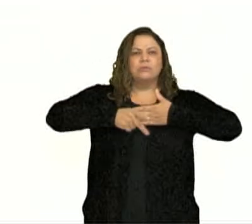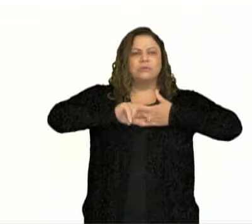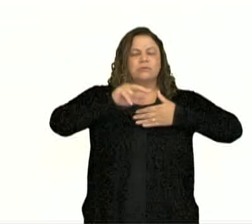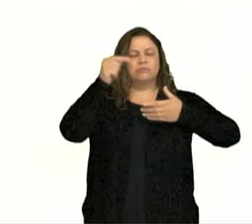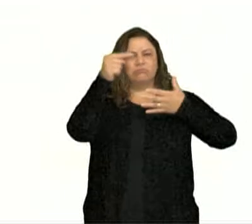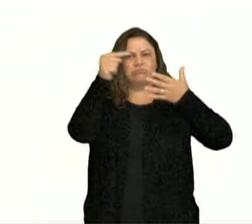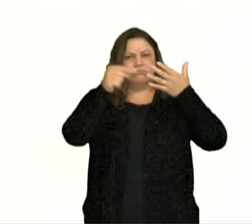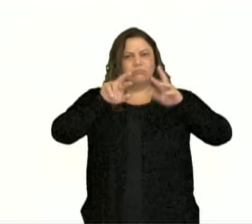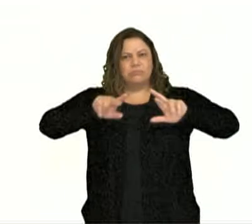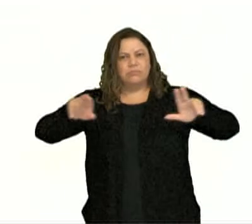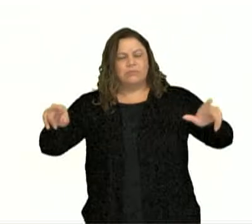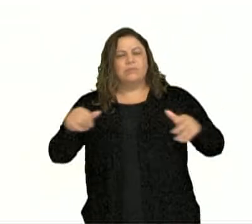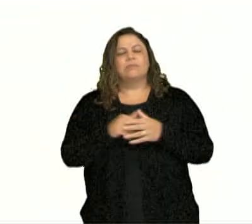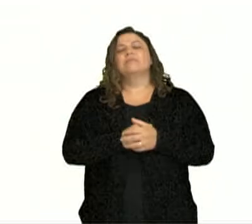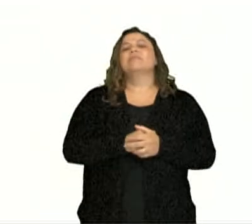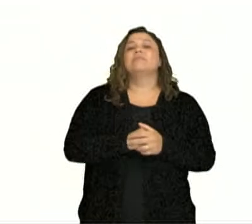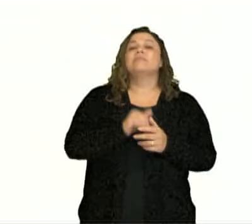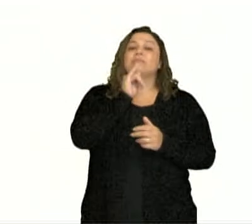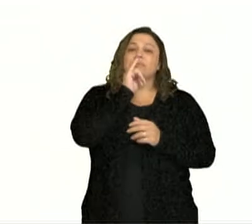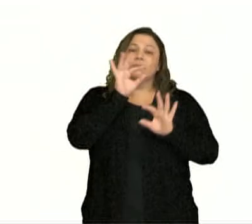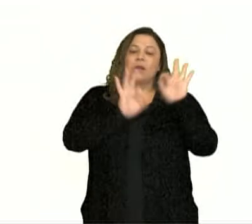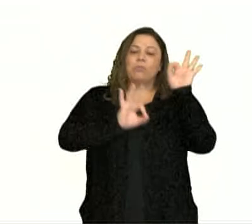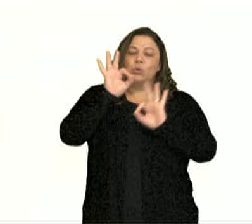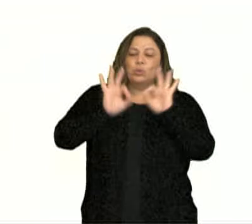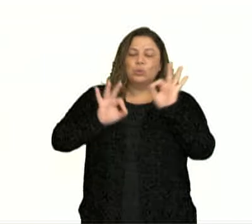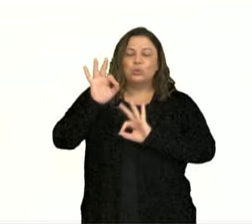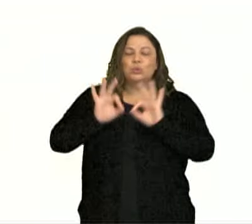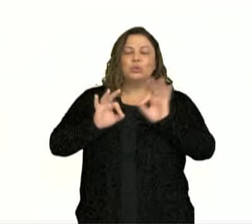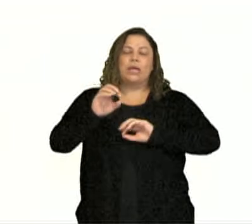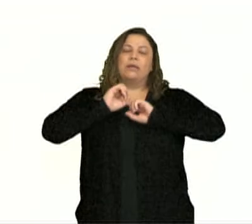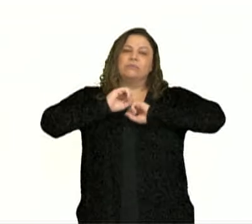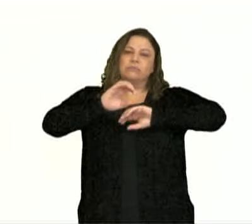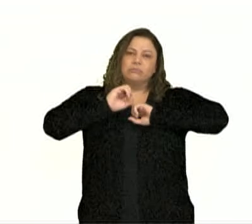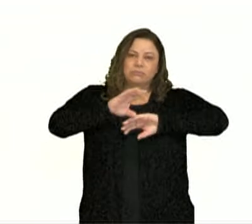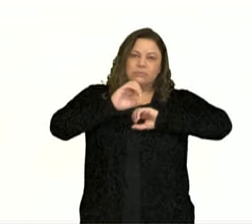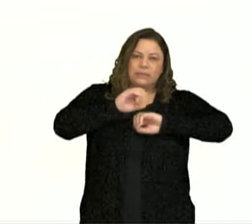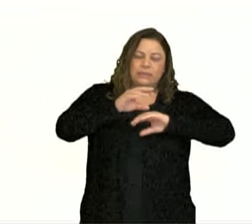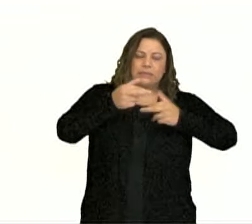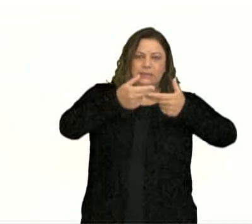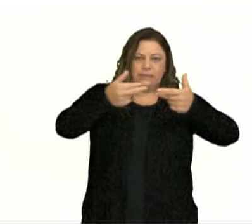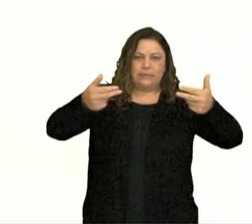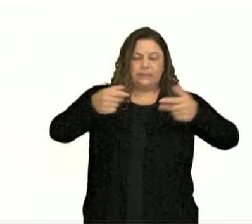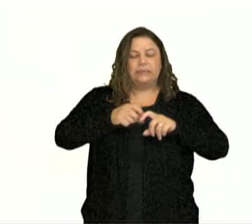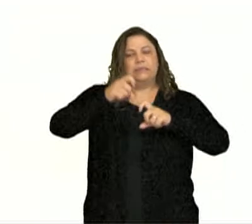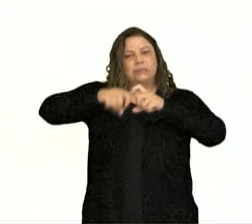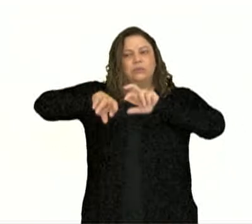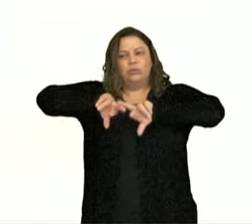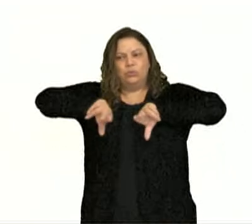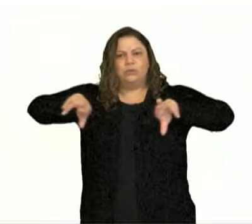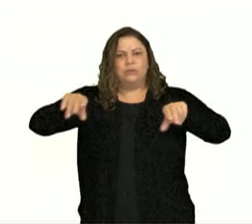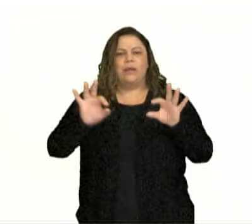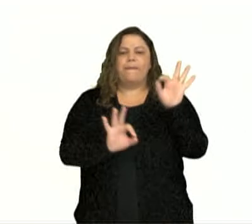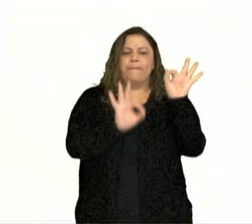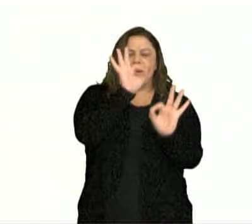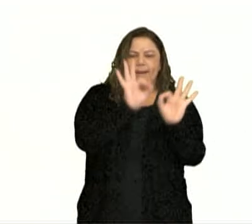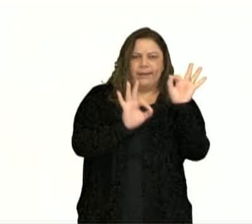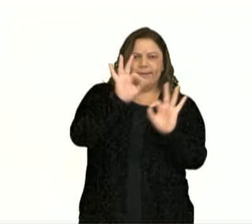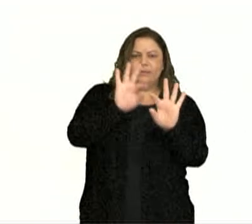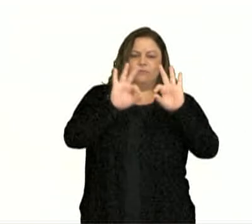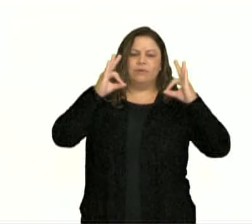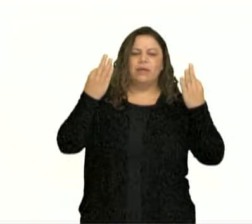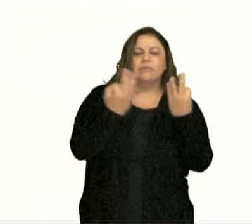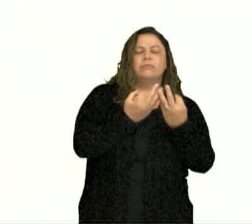fatores, tais como projetos de educação sexual, tá? Planejamento familiar, ou